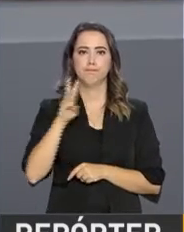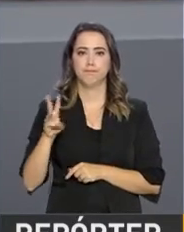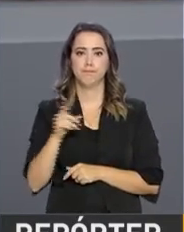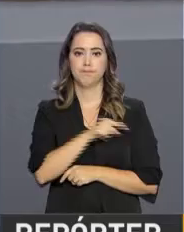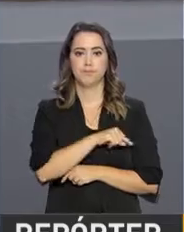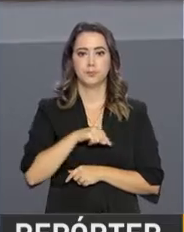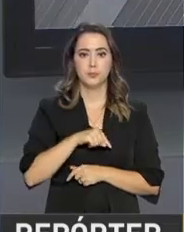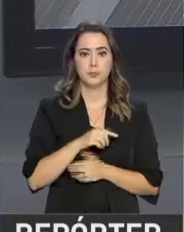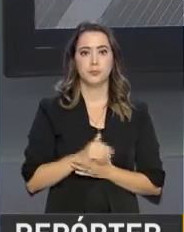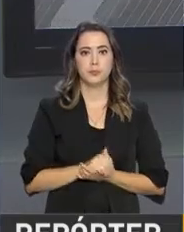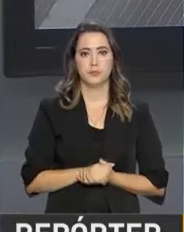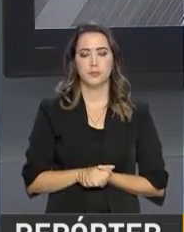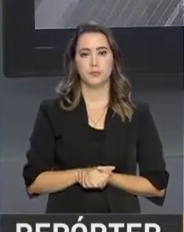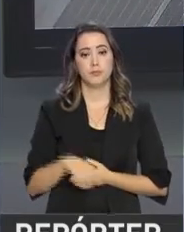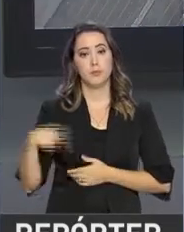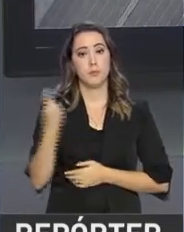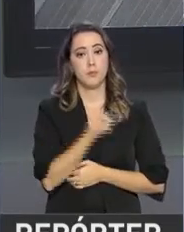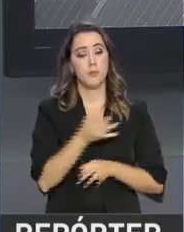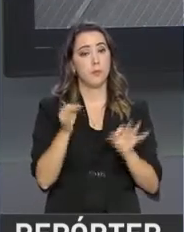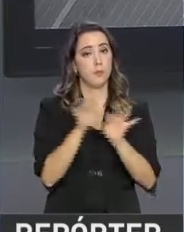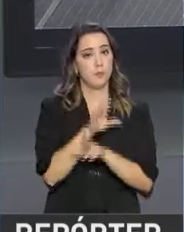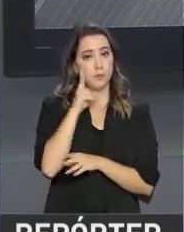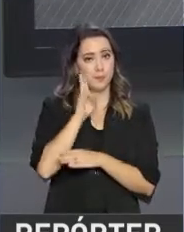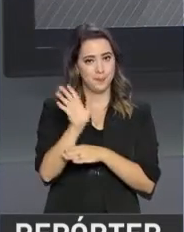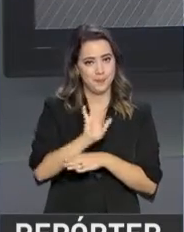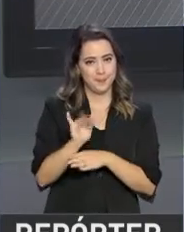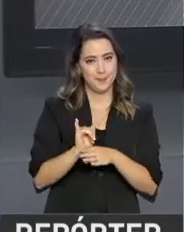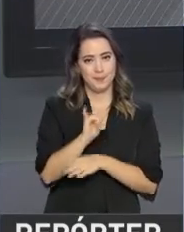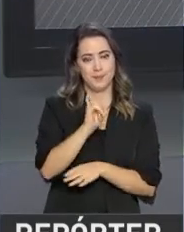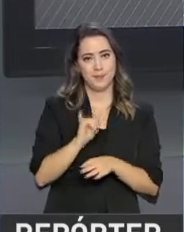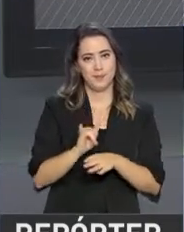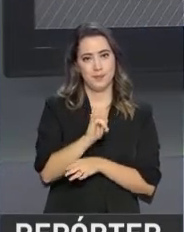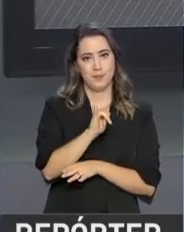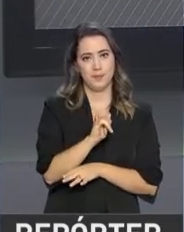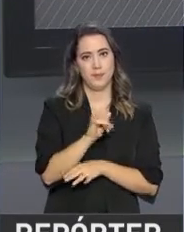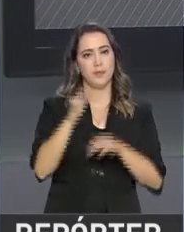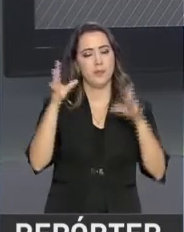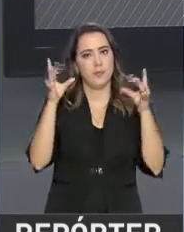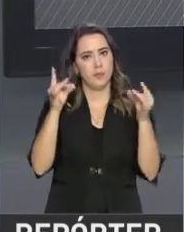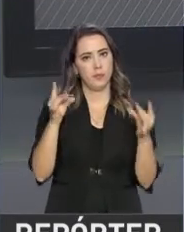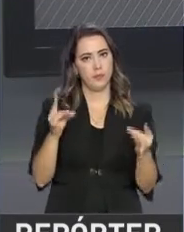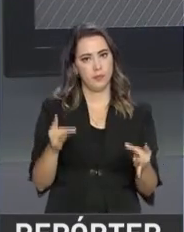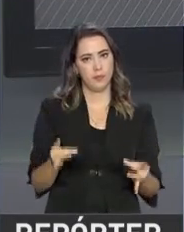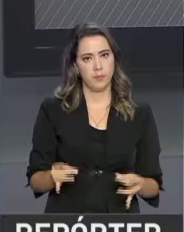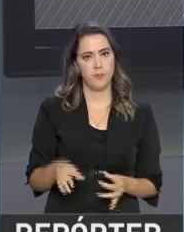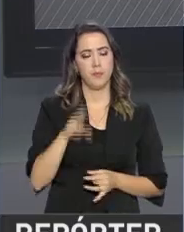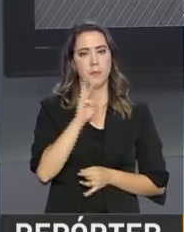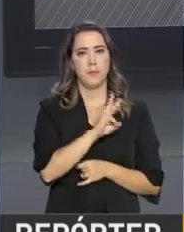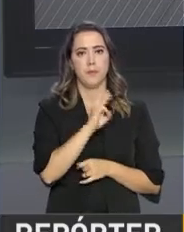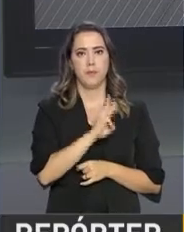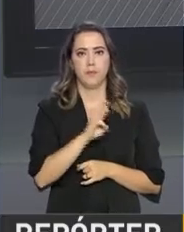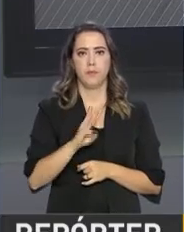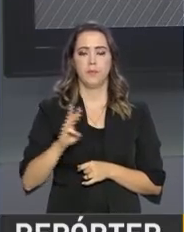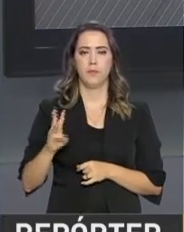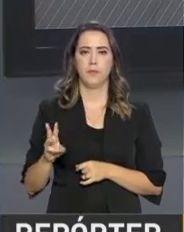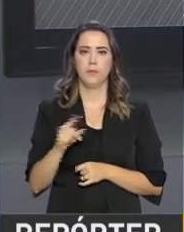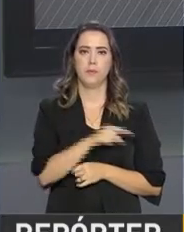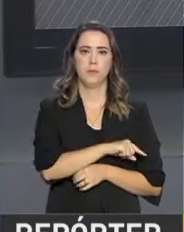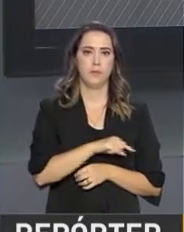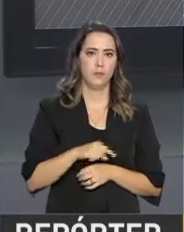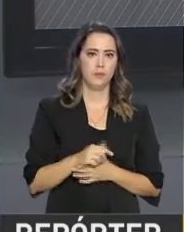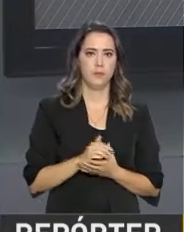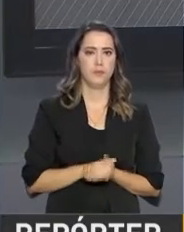federal nós ficamos por aqui você pode rever as reportagens no youtube e toda a nossa programação também está na página da